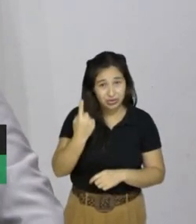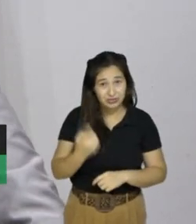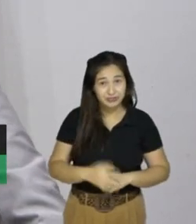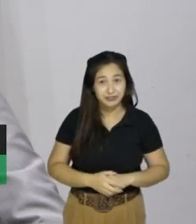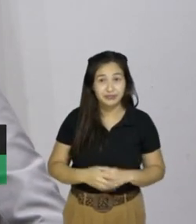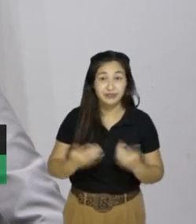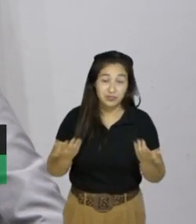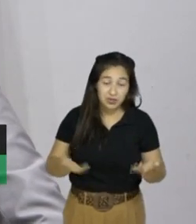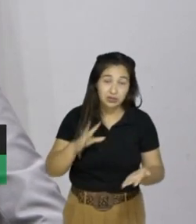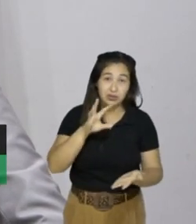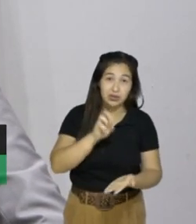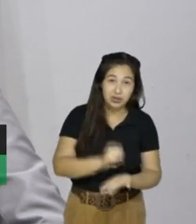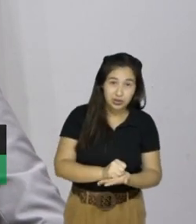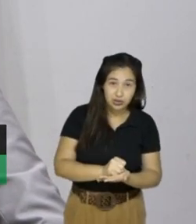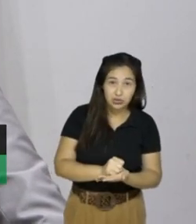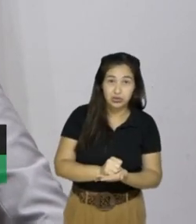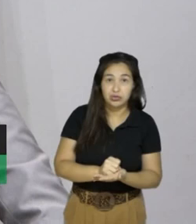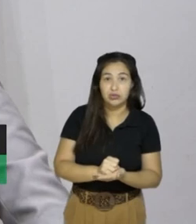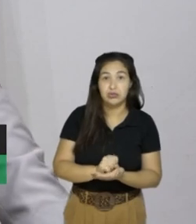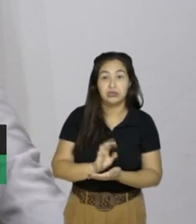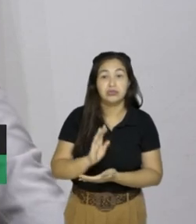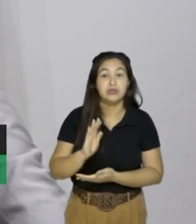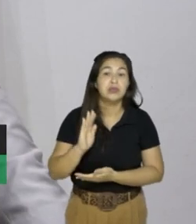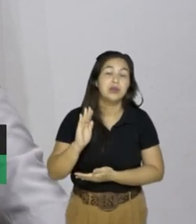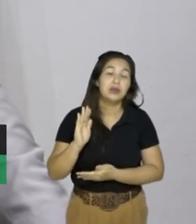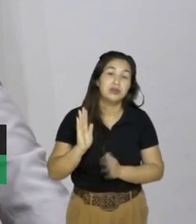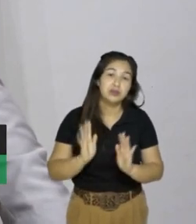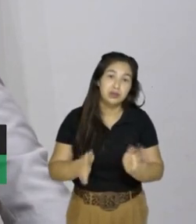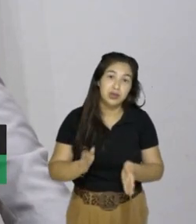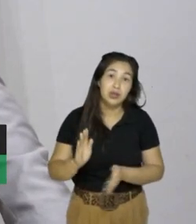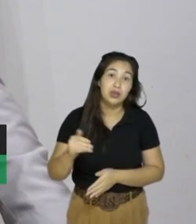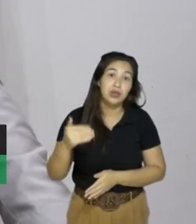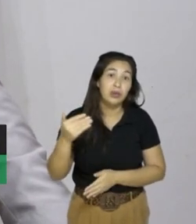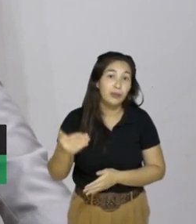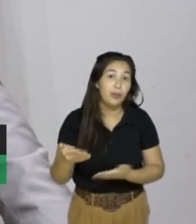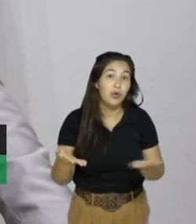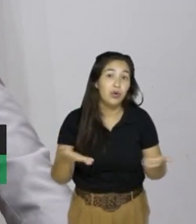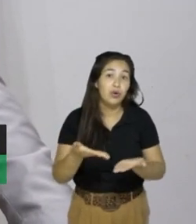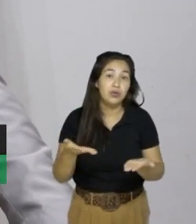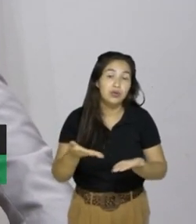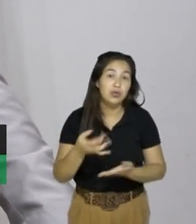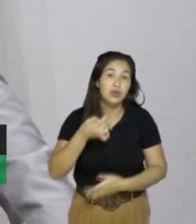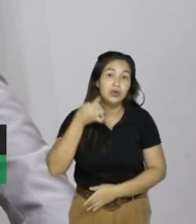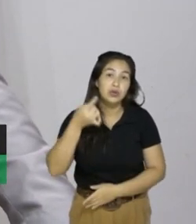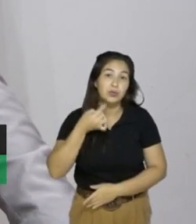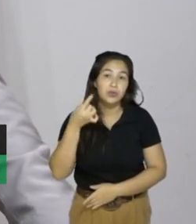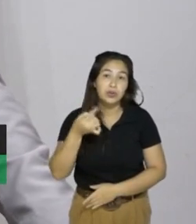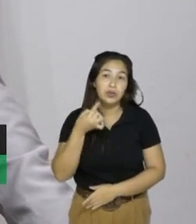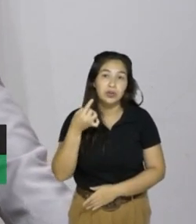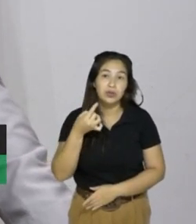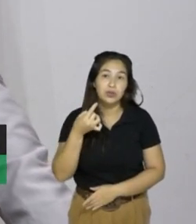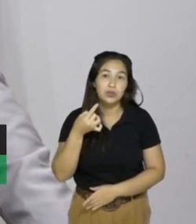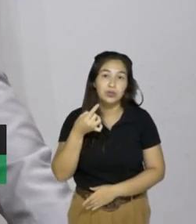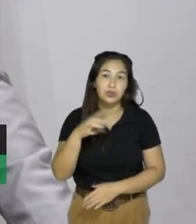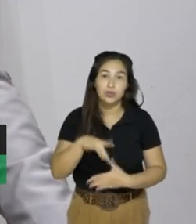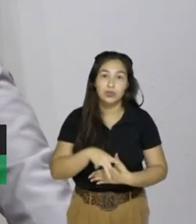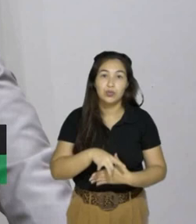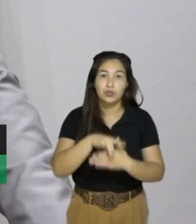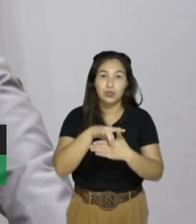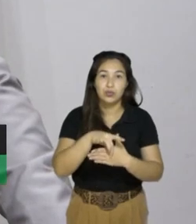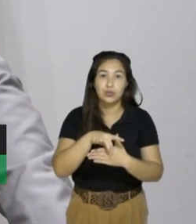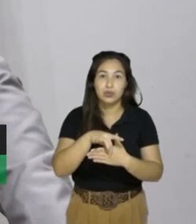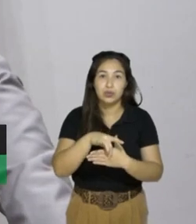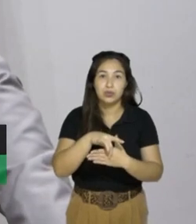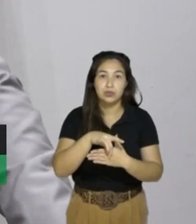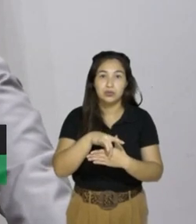registro em relação a esse e posteriormente eu vou ter agora uma o deputado líder da nossa bancada Deputado